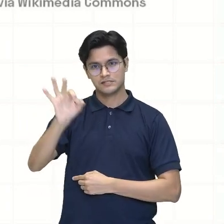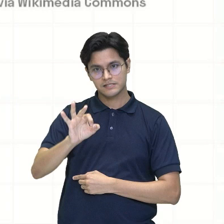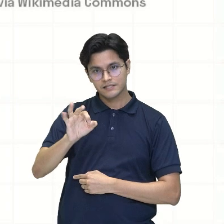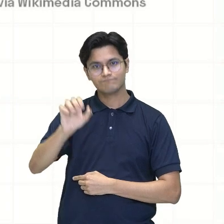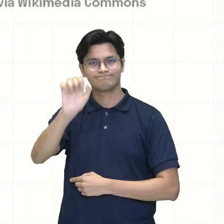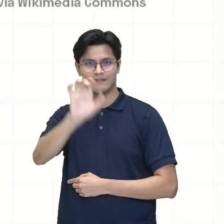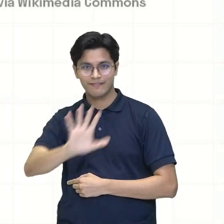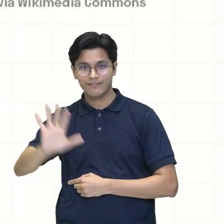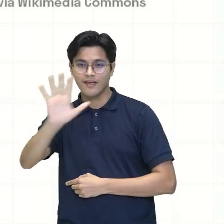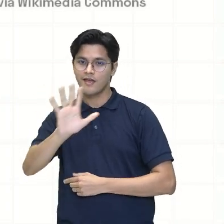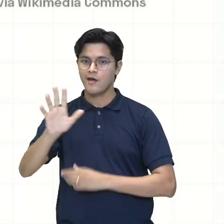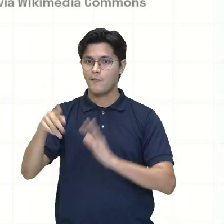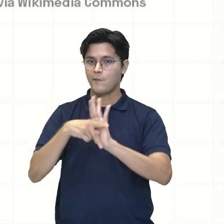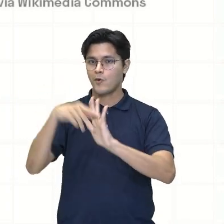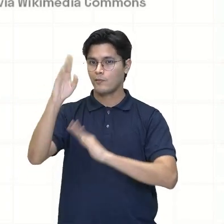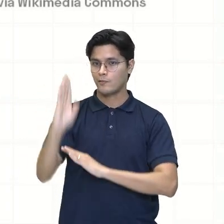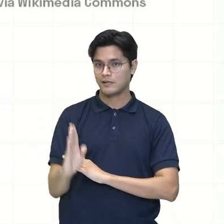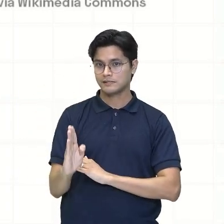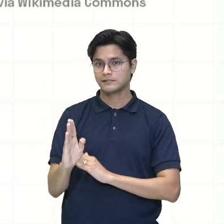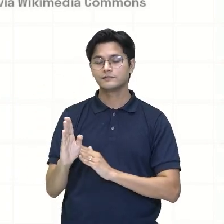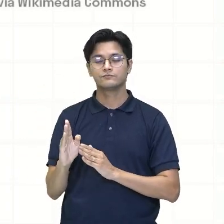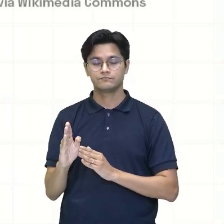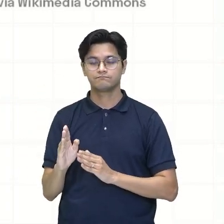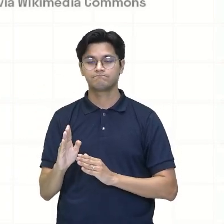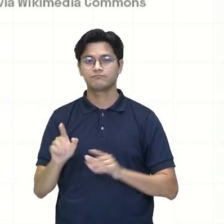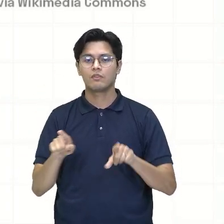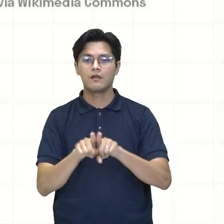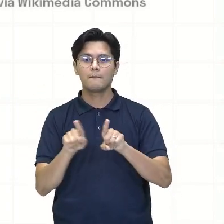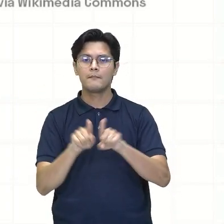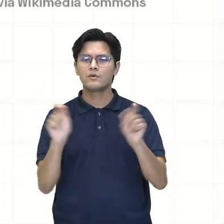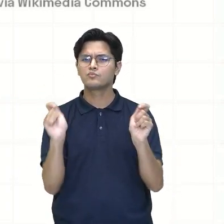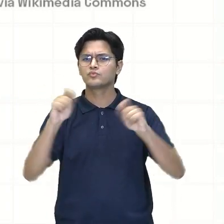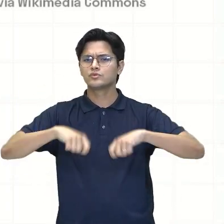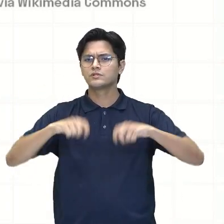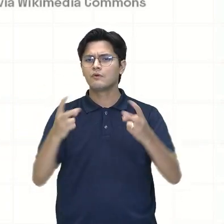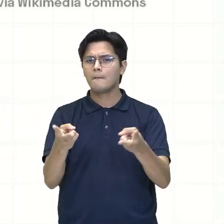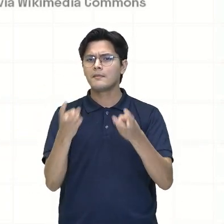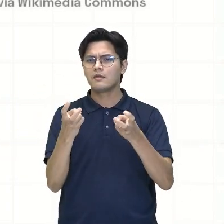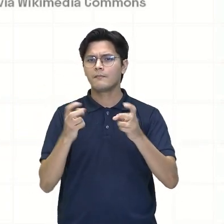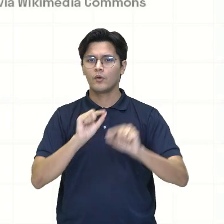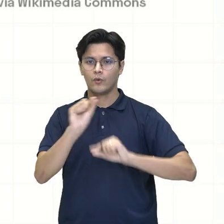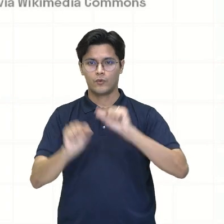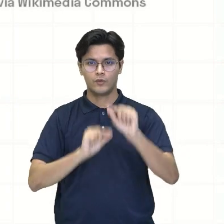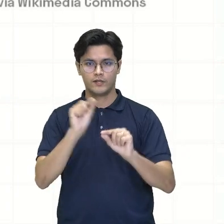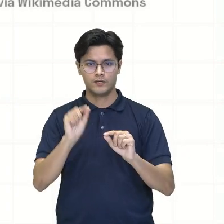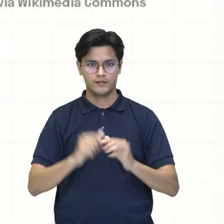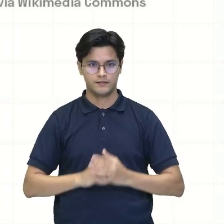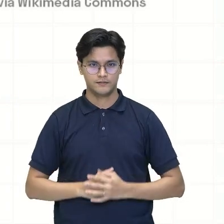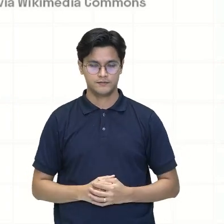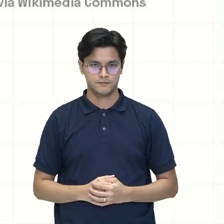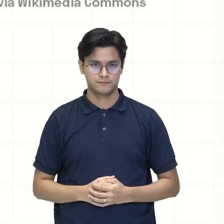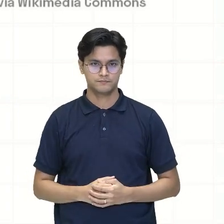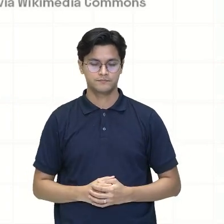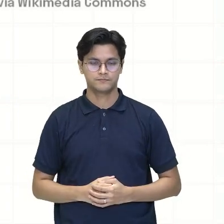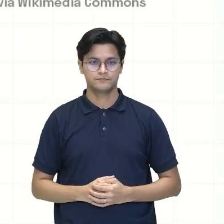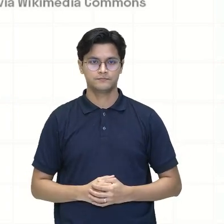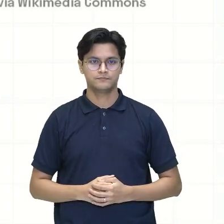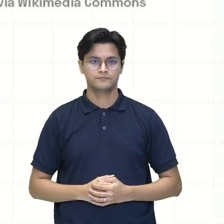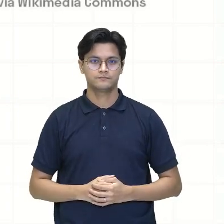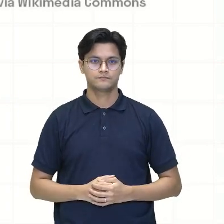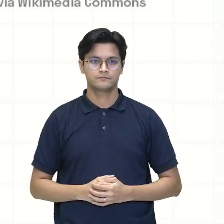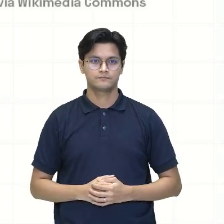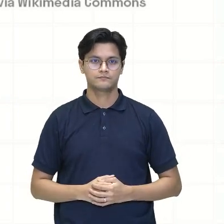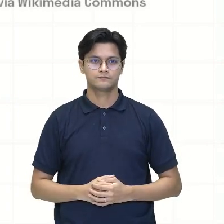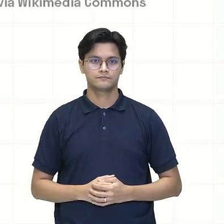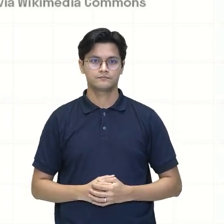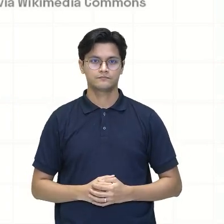brasileiro. E aí a gente vai observar também a localização do Brasil de acordo com